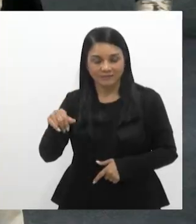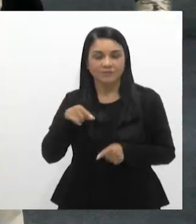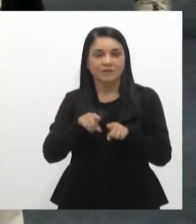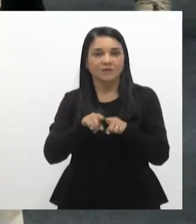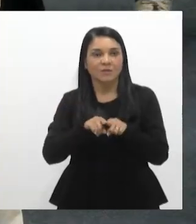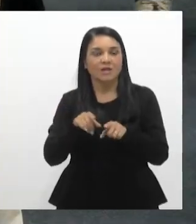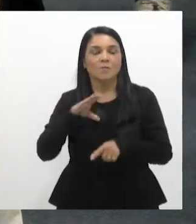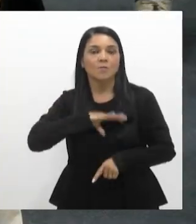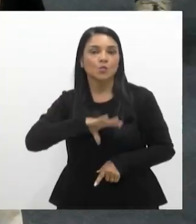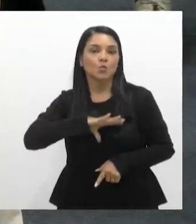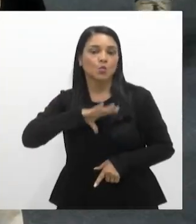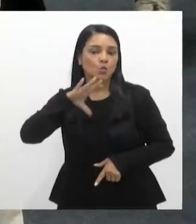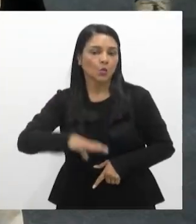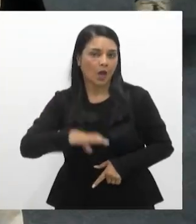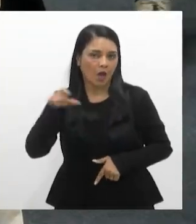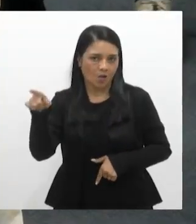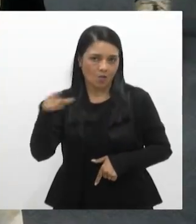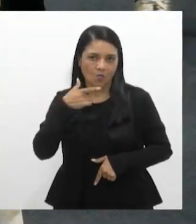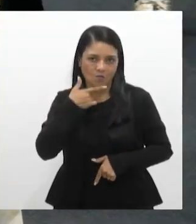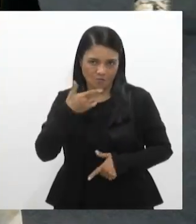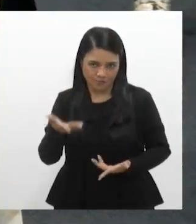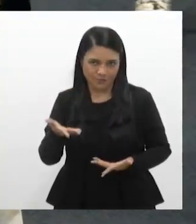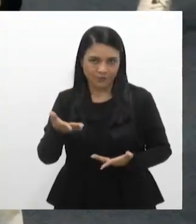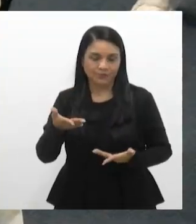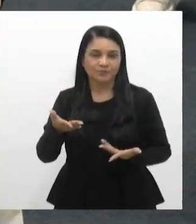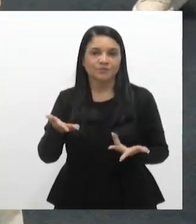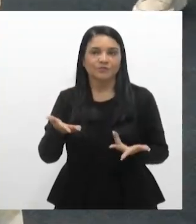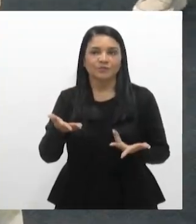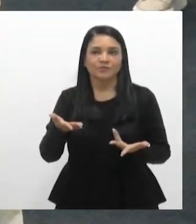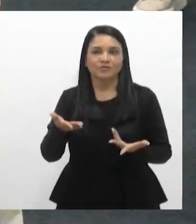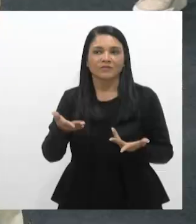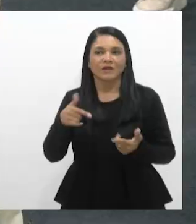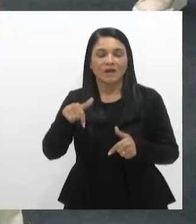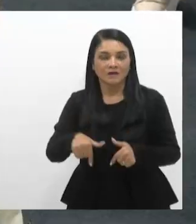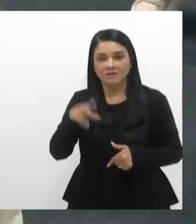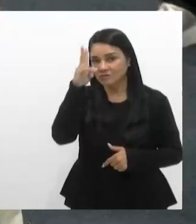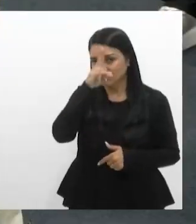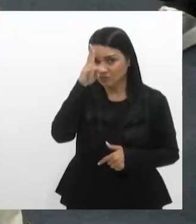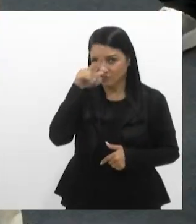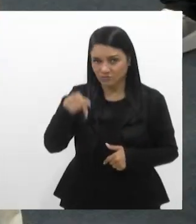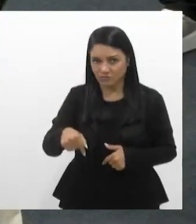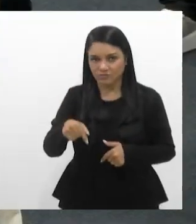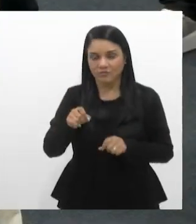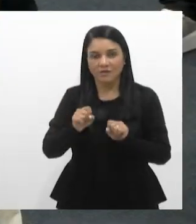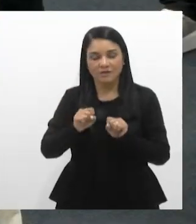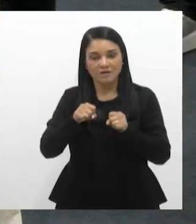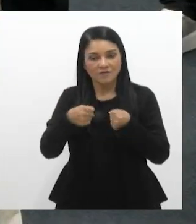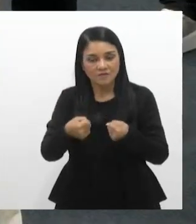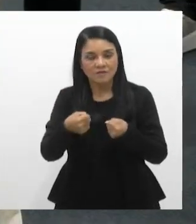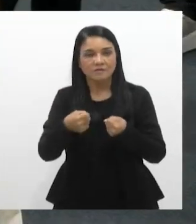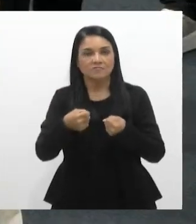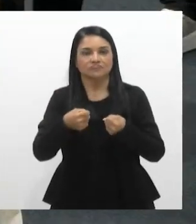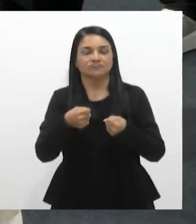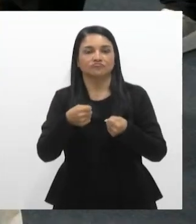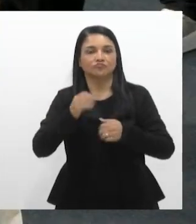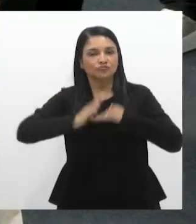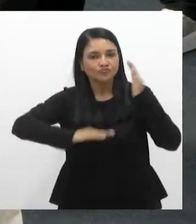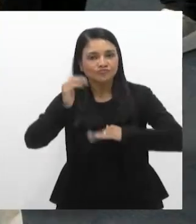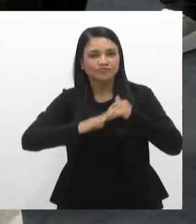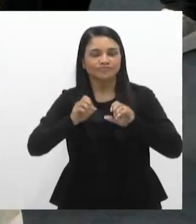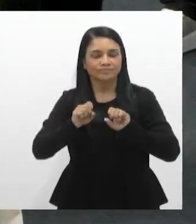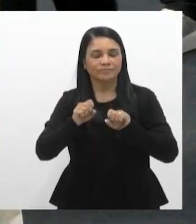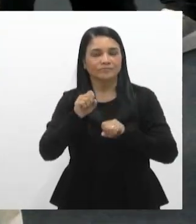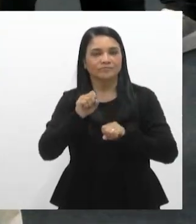Então, presidente, por isso que é muito difícil, embora a nossa pauta histórica da defesa dos profissionais de educação é muito